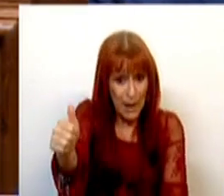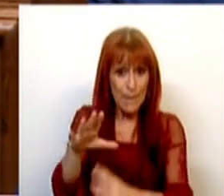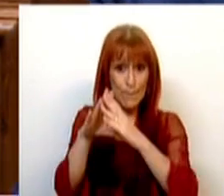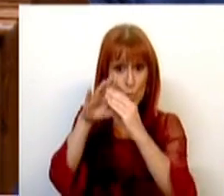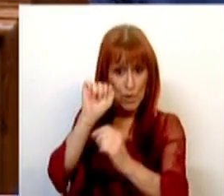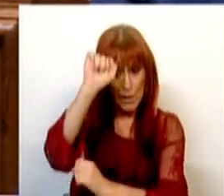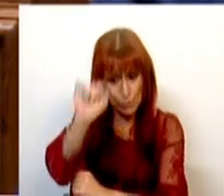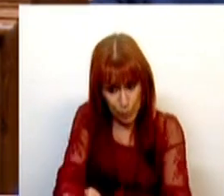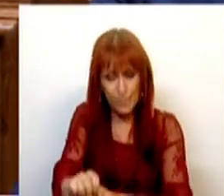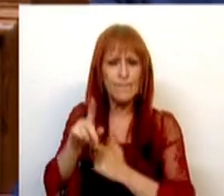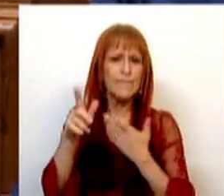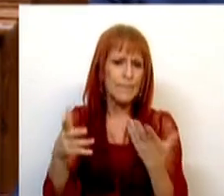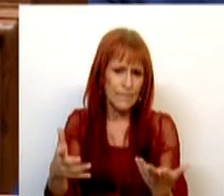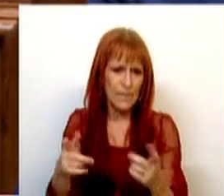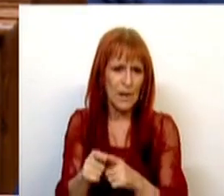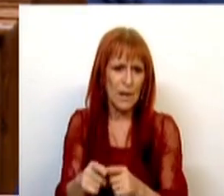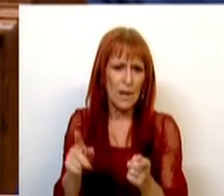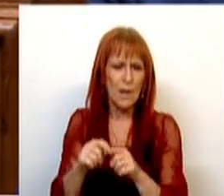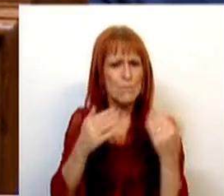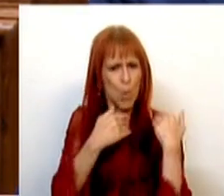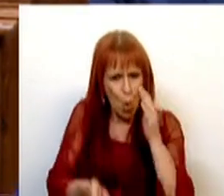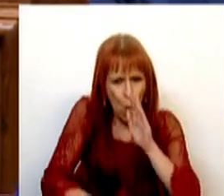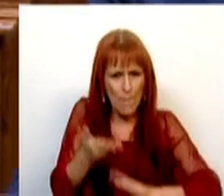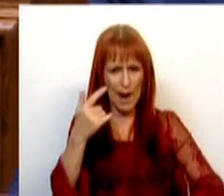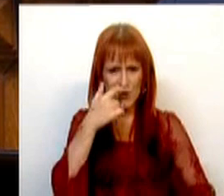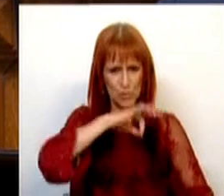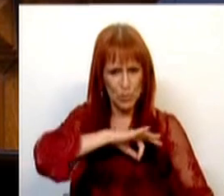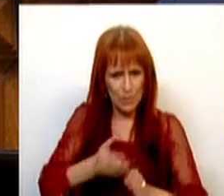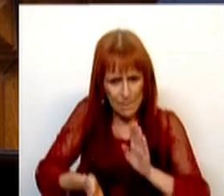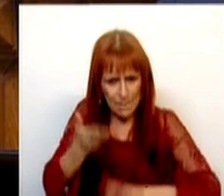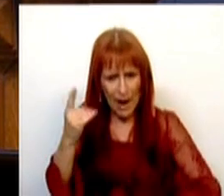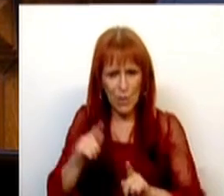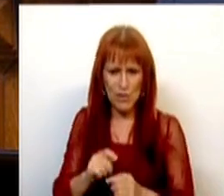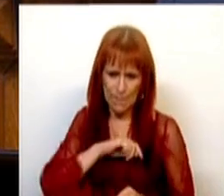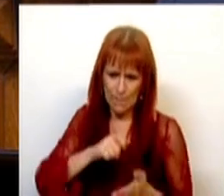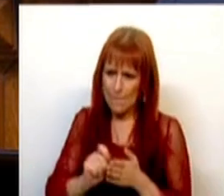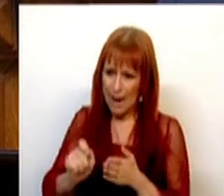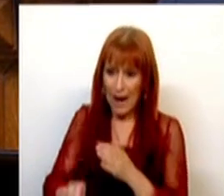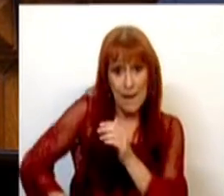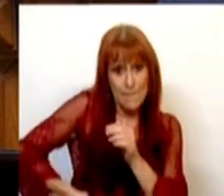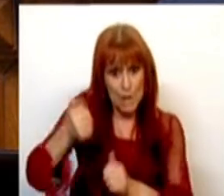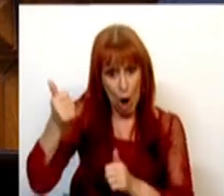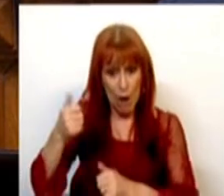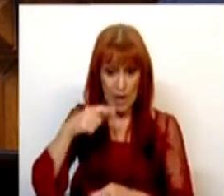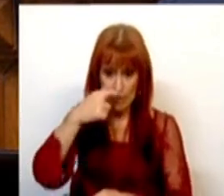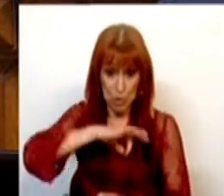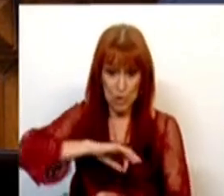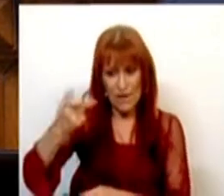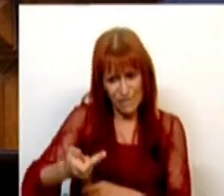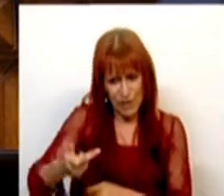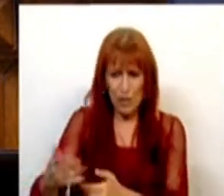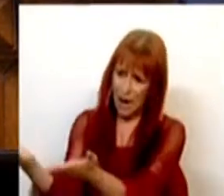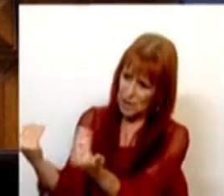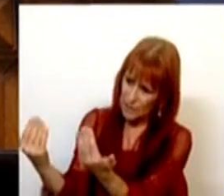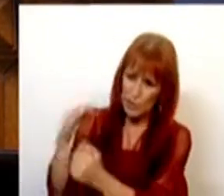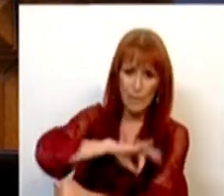modelo que tem mais responsabilidade para os profissionais, mas que remunera melhor os profissionais e fixa e atrai os